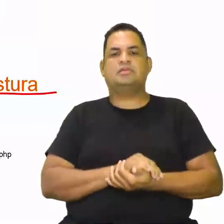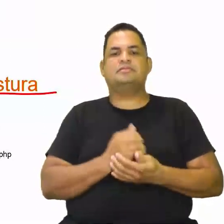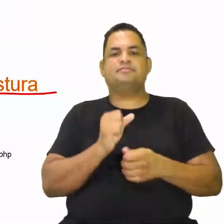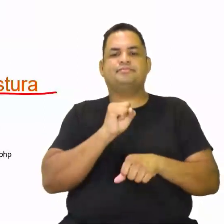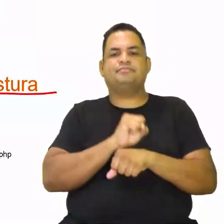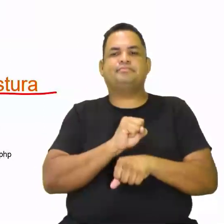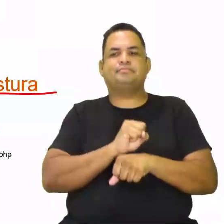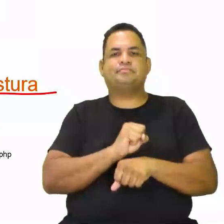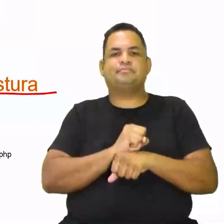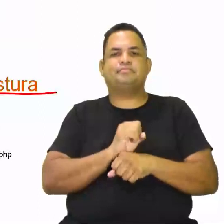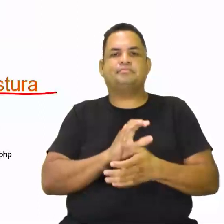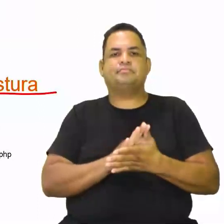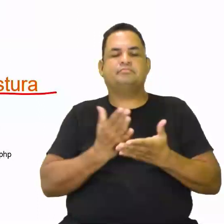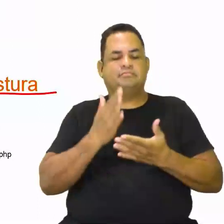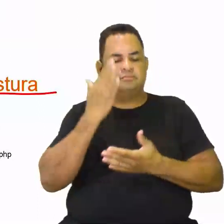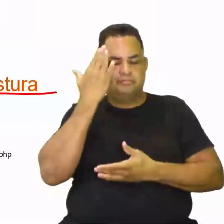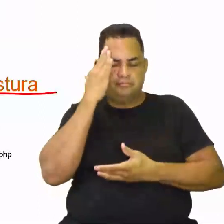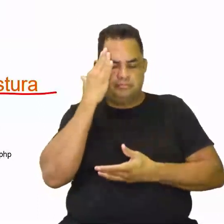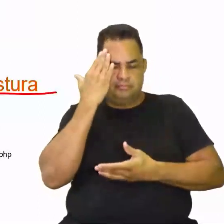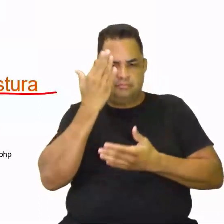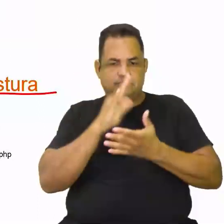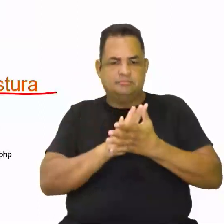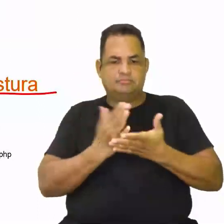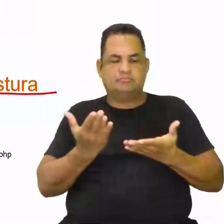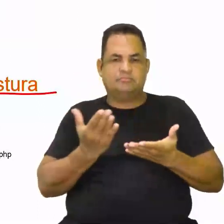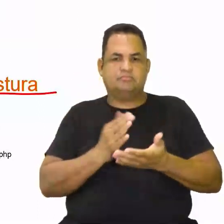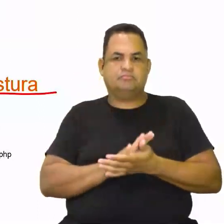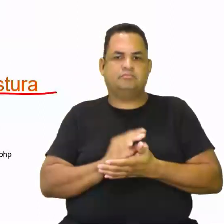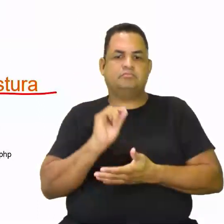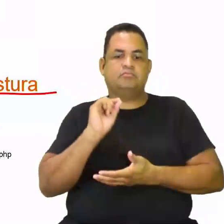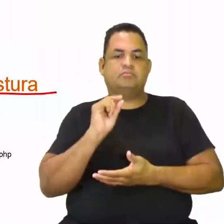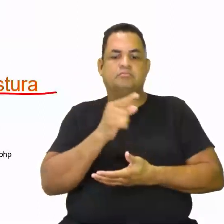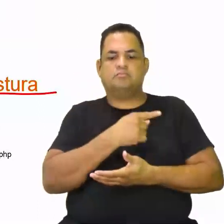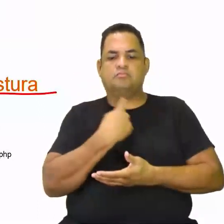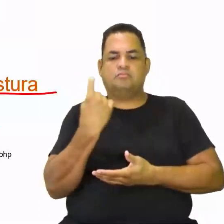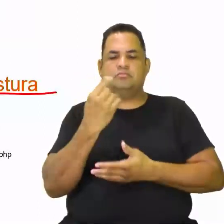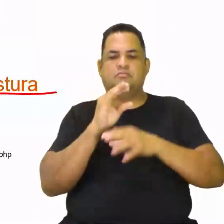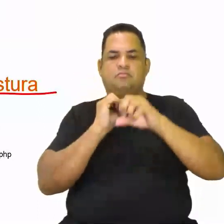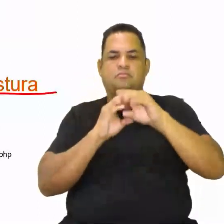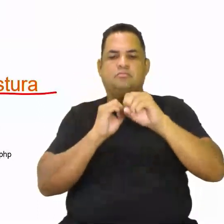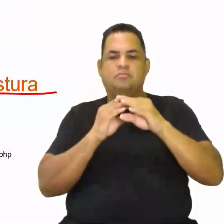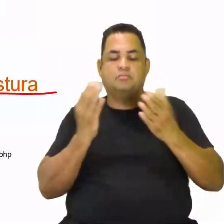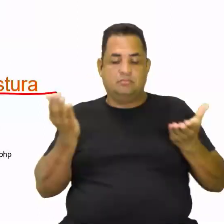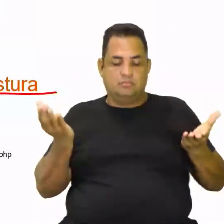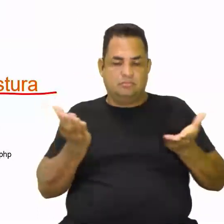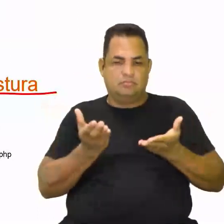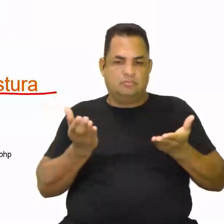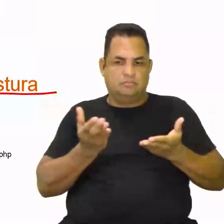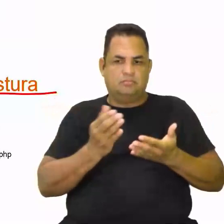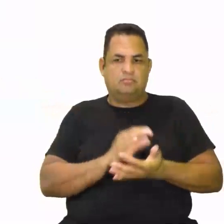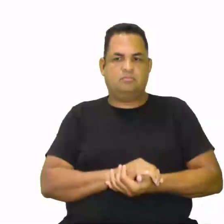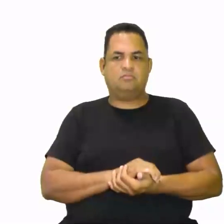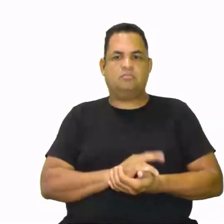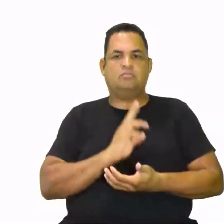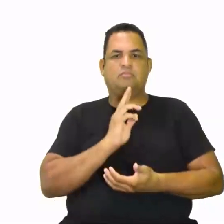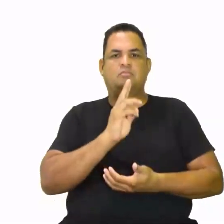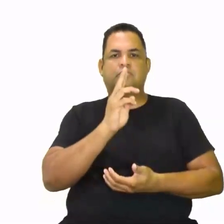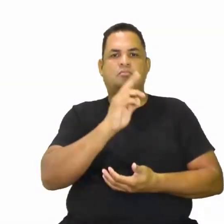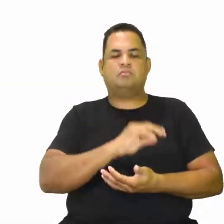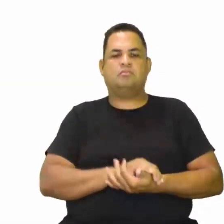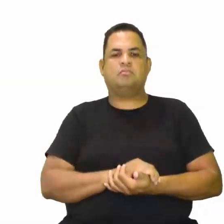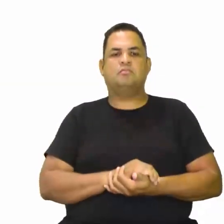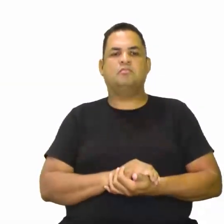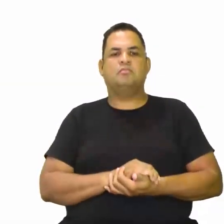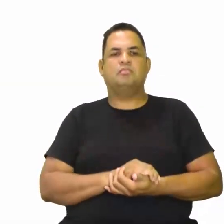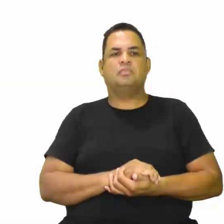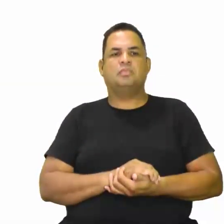vocês estejam compreendendo nitidamente o que estamos abordando neste momento. E aí, continuando,